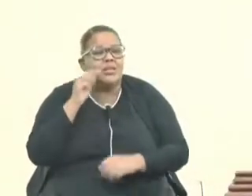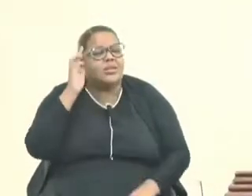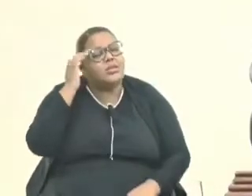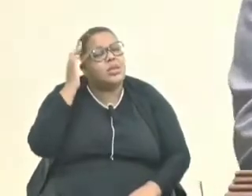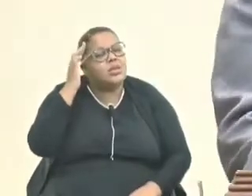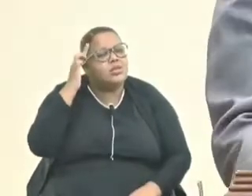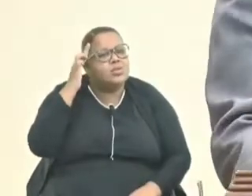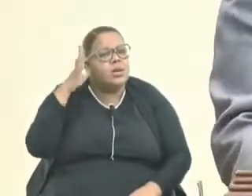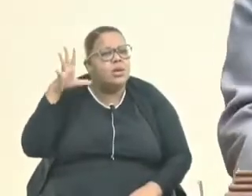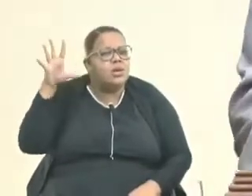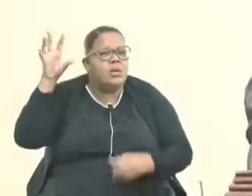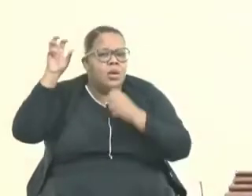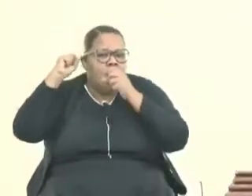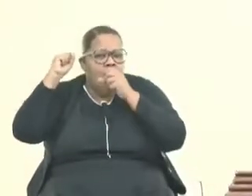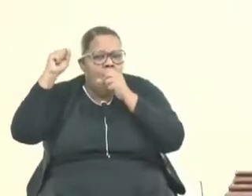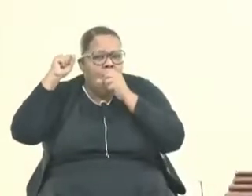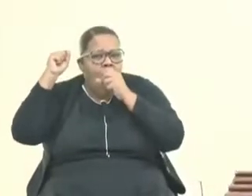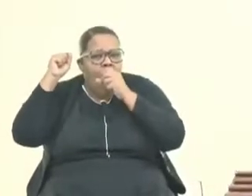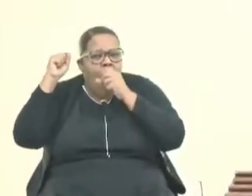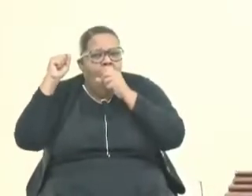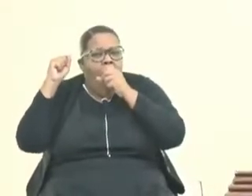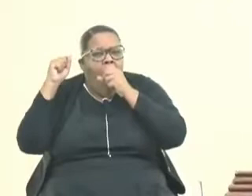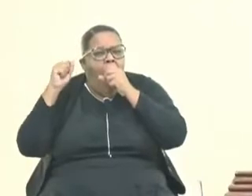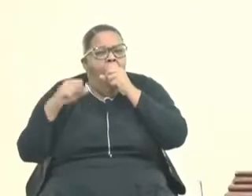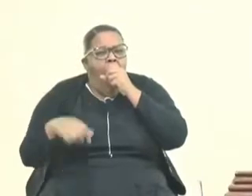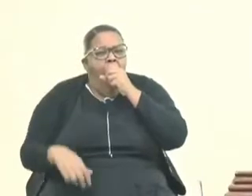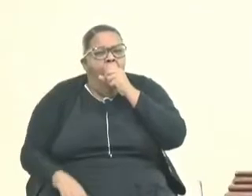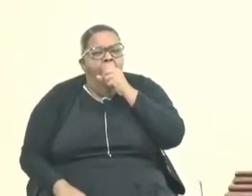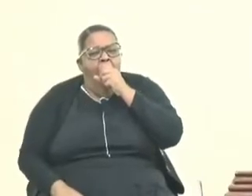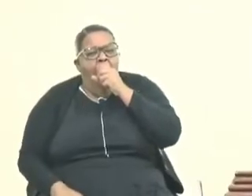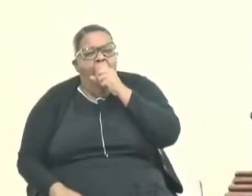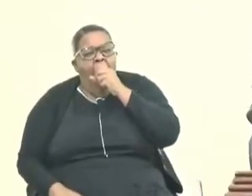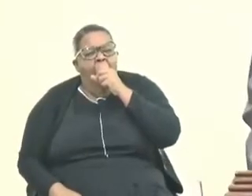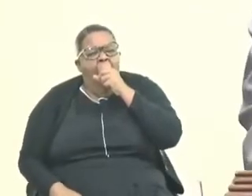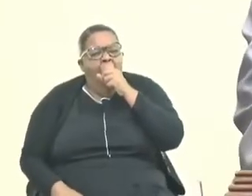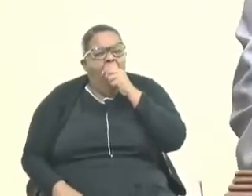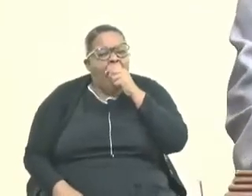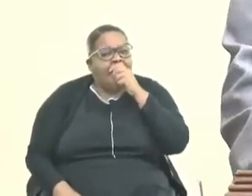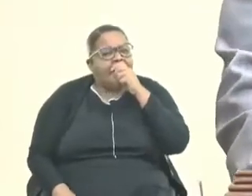ouvir porque tem gente que já estava com a consciência cauterizada